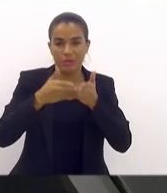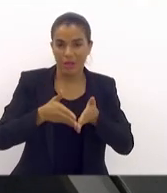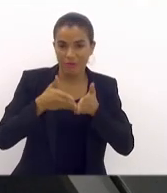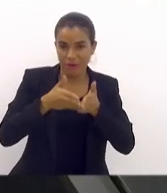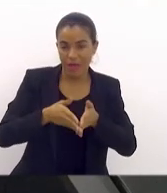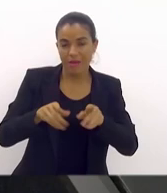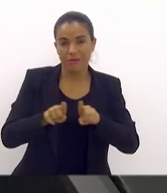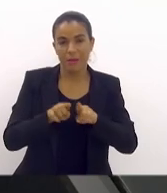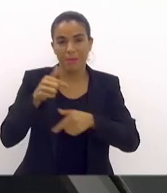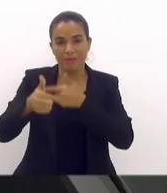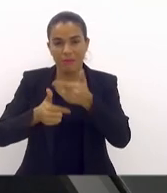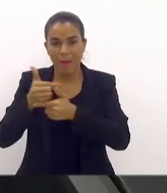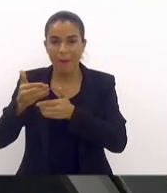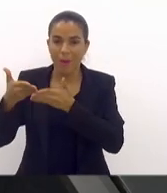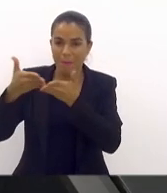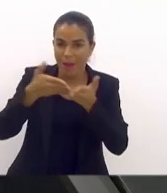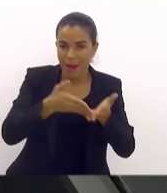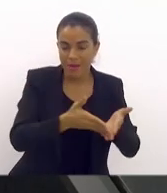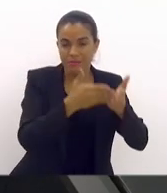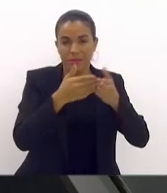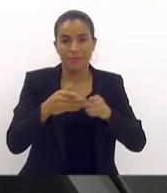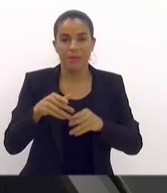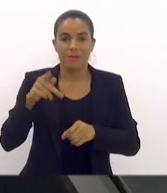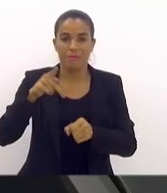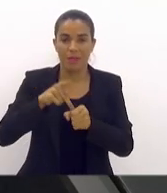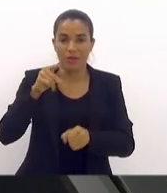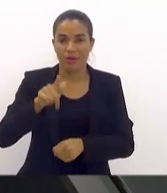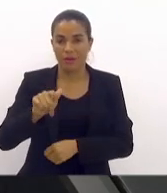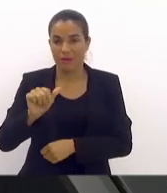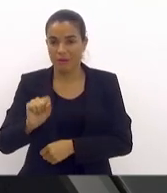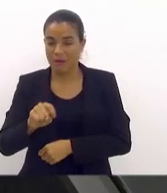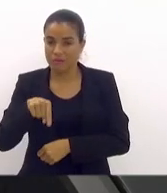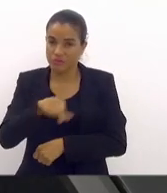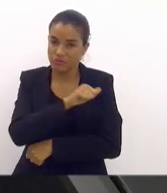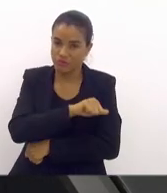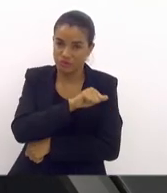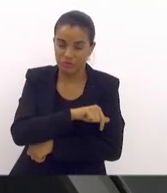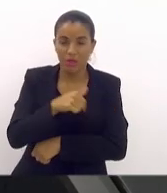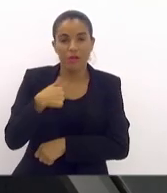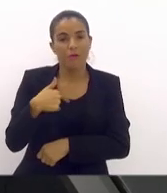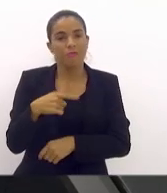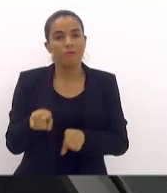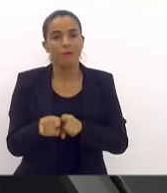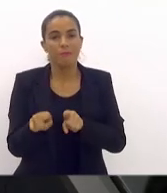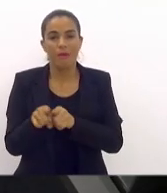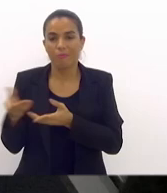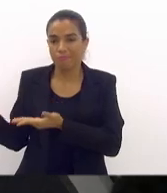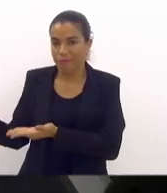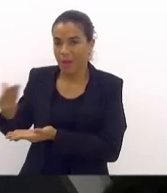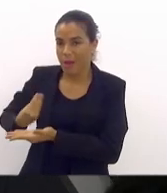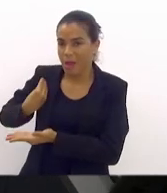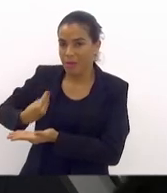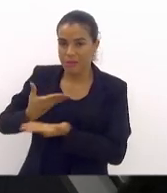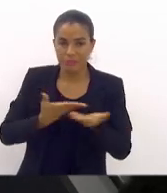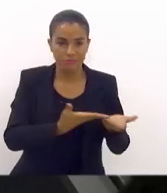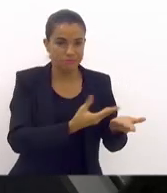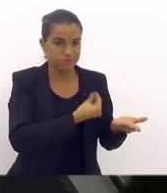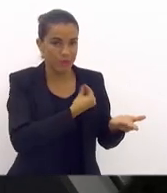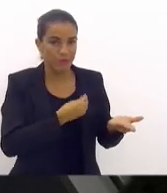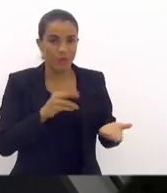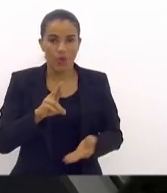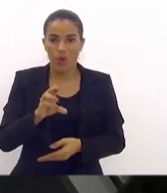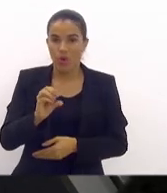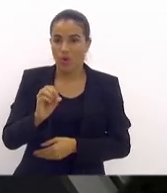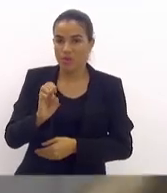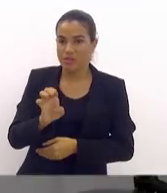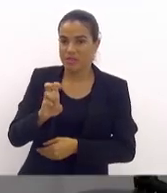offshore e do setor de petróleo e gás no estado do Rio de Janeiro e contando com a presença dos Senhores deputados rosenverg Reis e